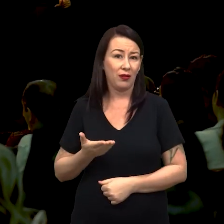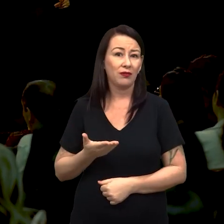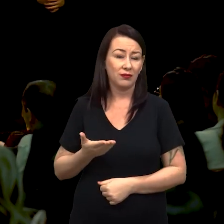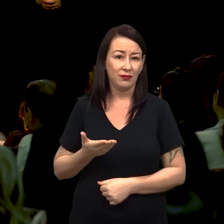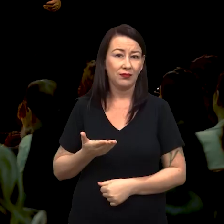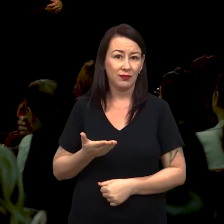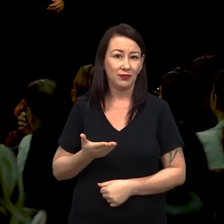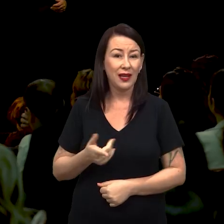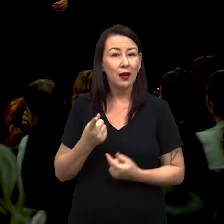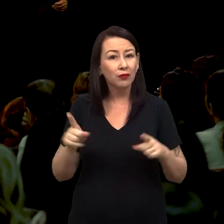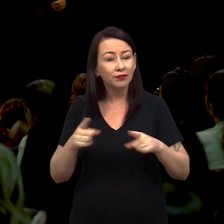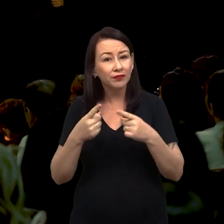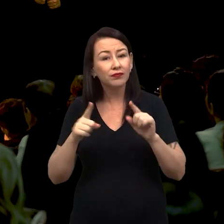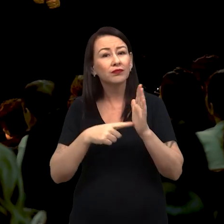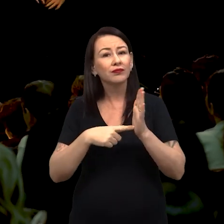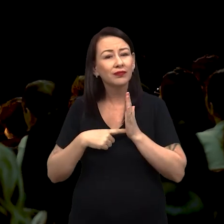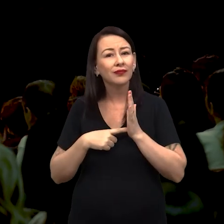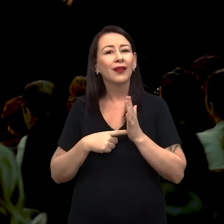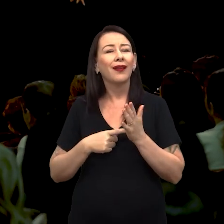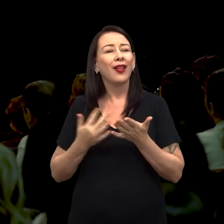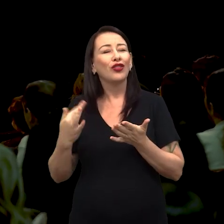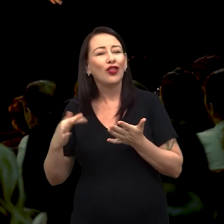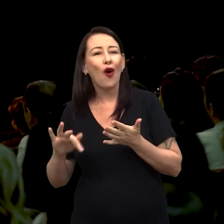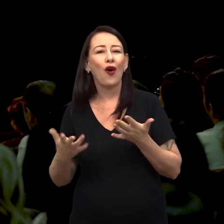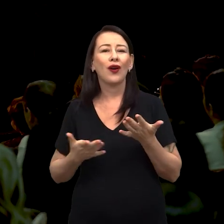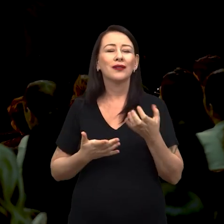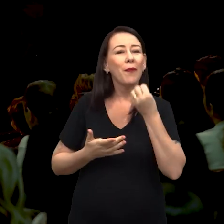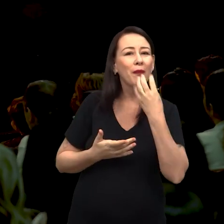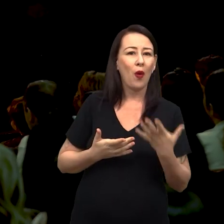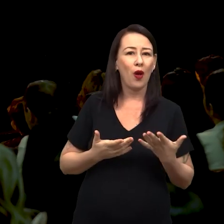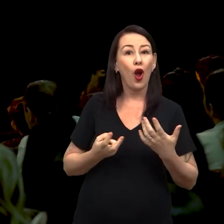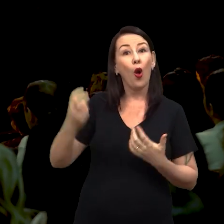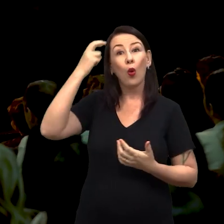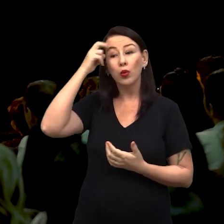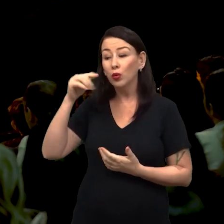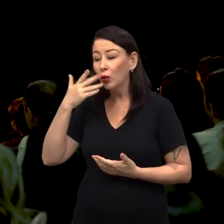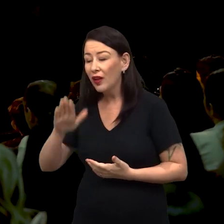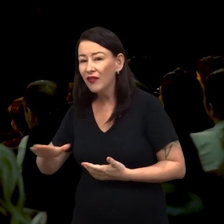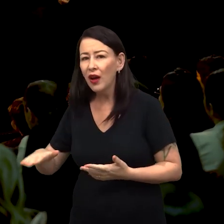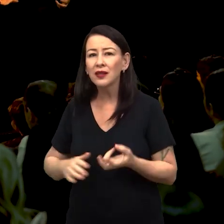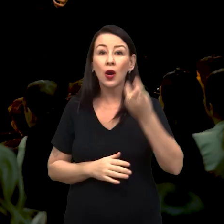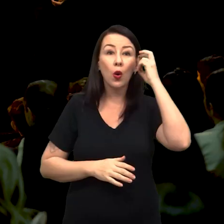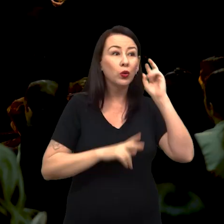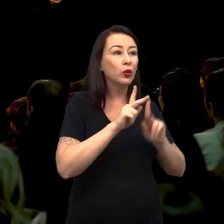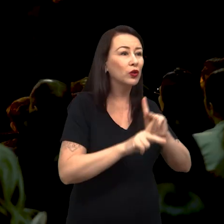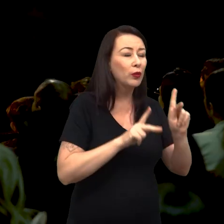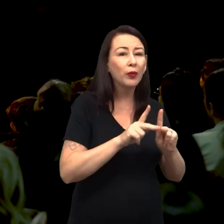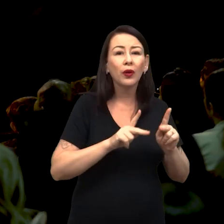Ele fala das dores e das delícias. Cultura da infância e cultura popular, elas falam de